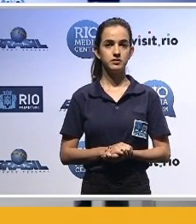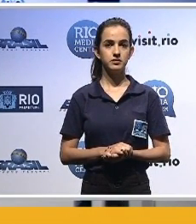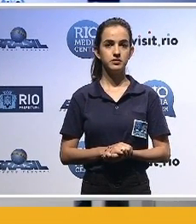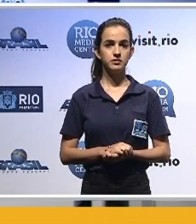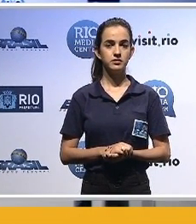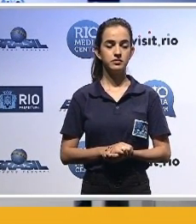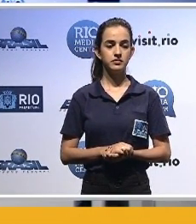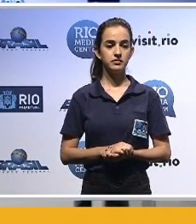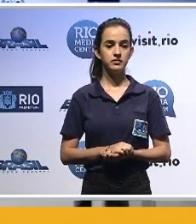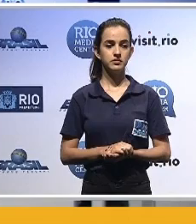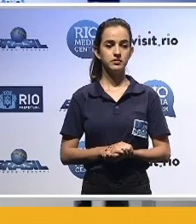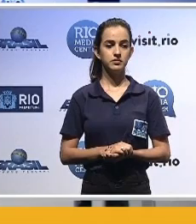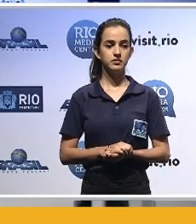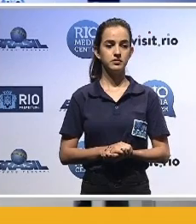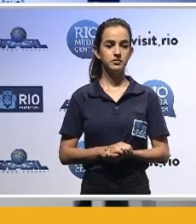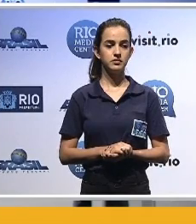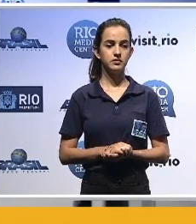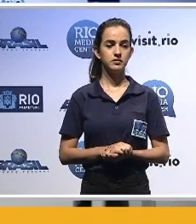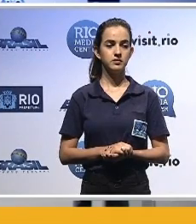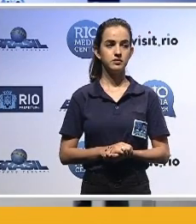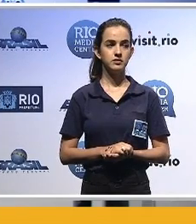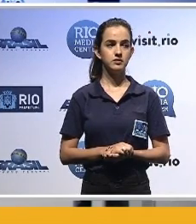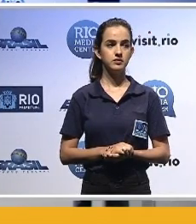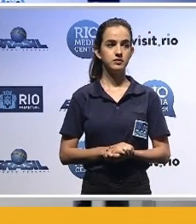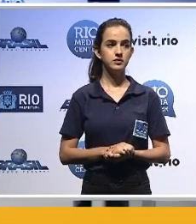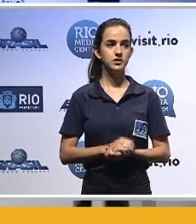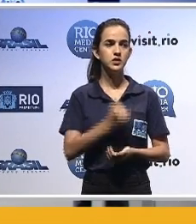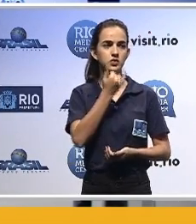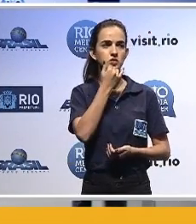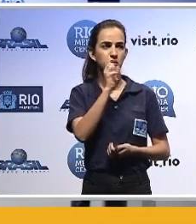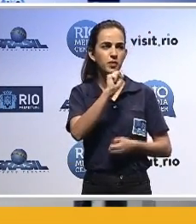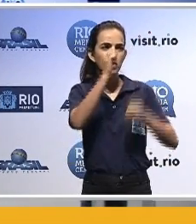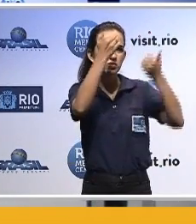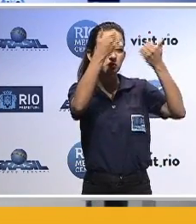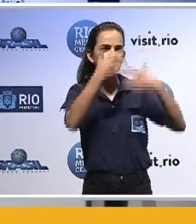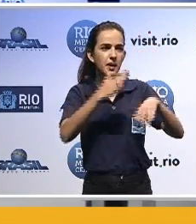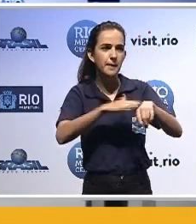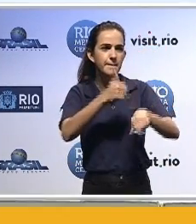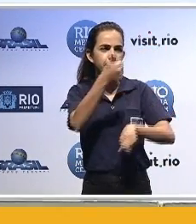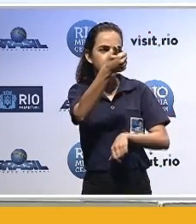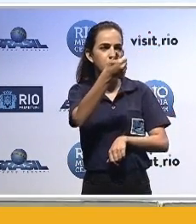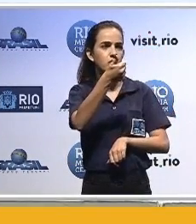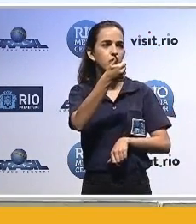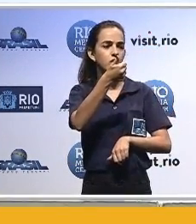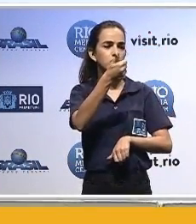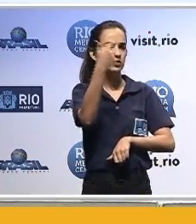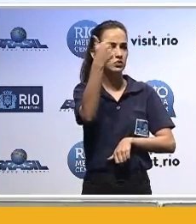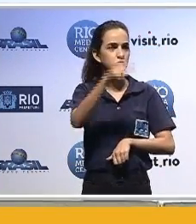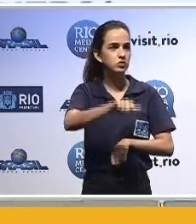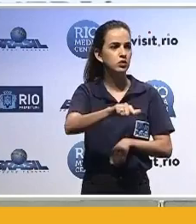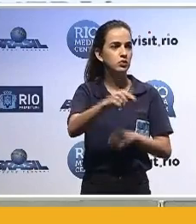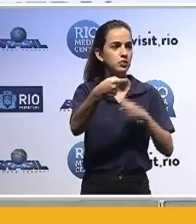Na verdade, você poderia explicitar um pouco mais que incentivos?